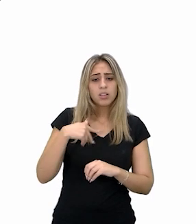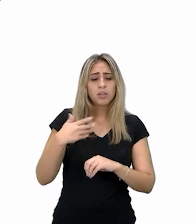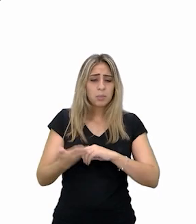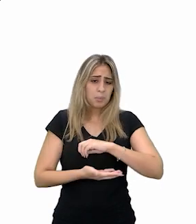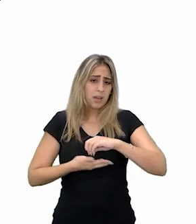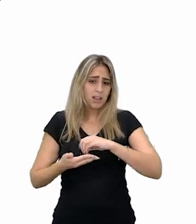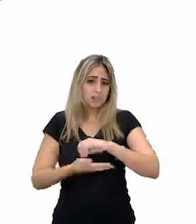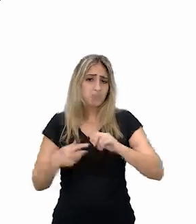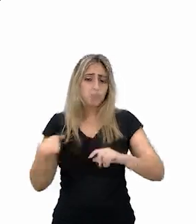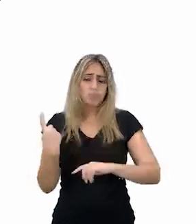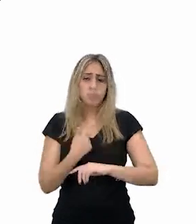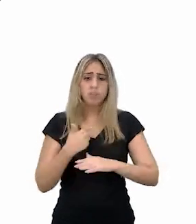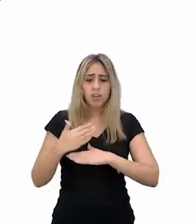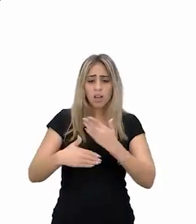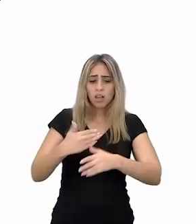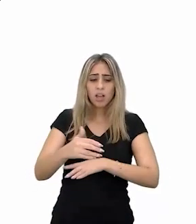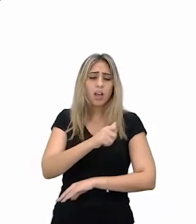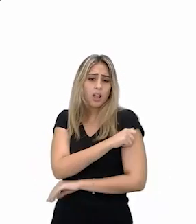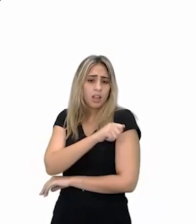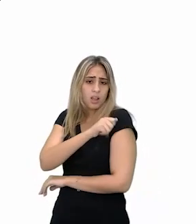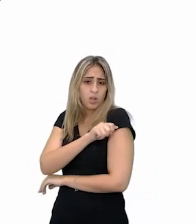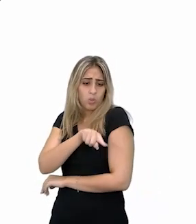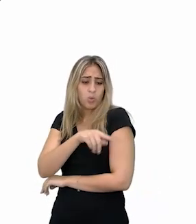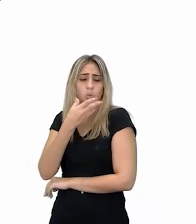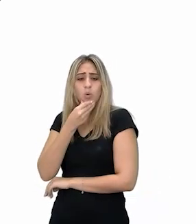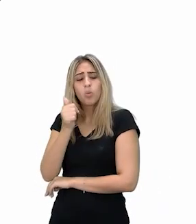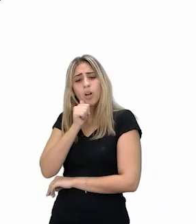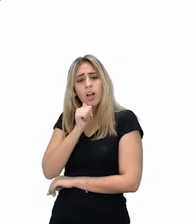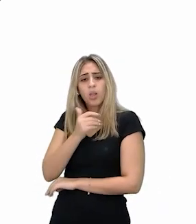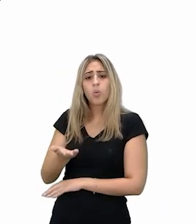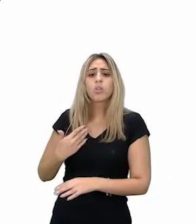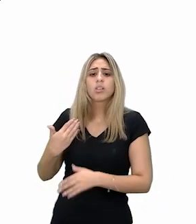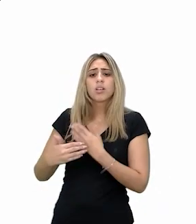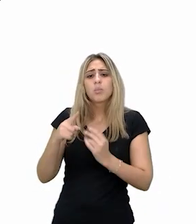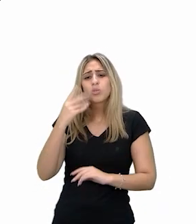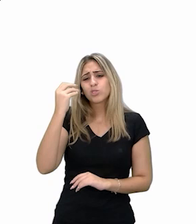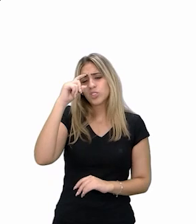trazer para o aluno, para a aluna, alguma coisa que, não, é muito